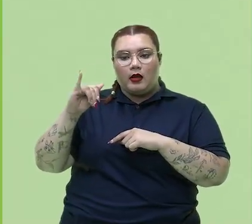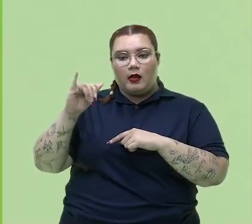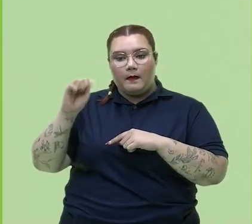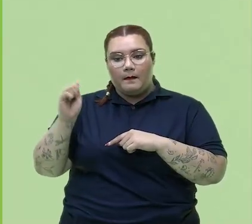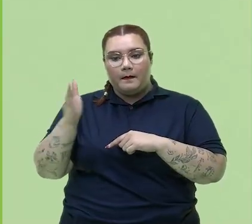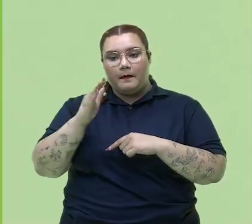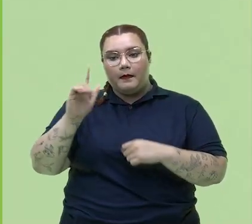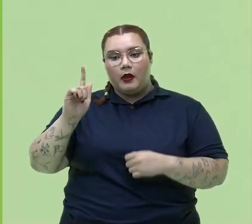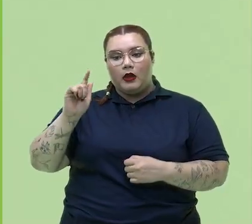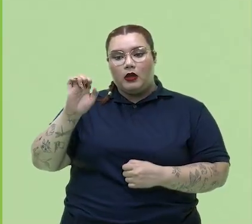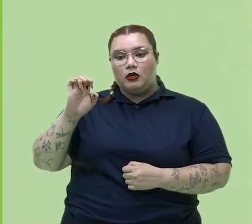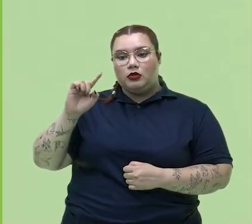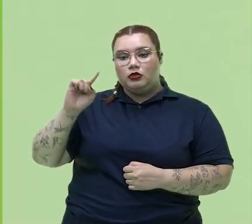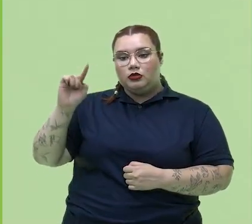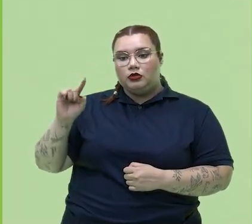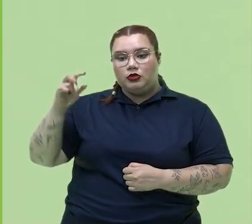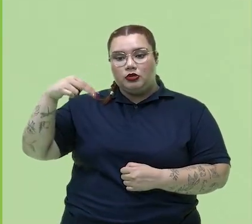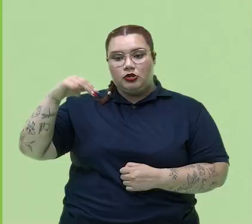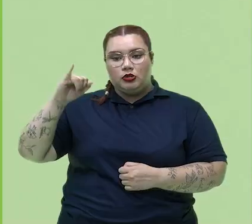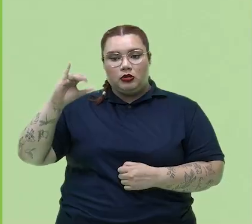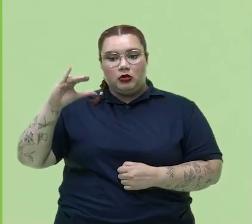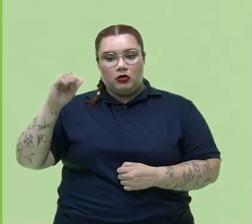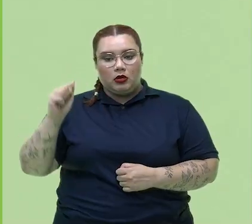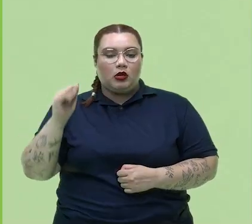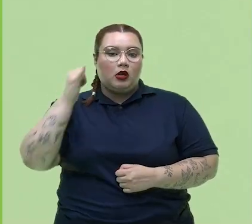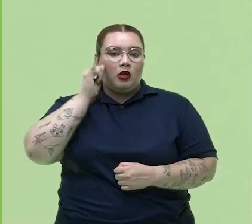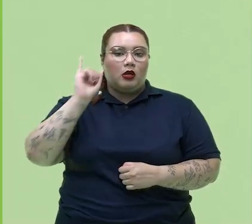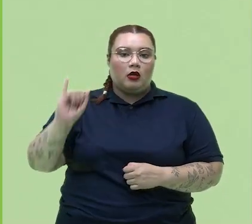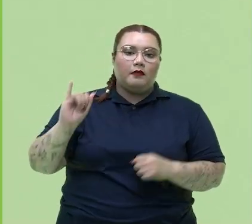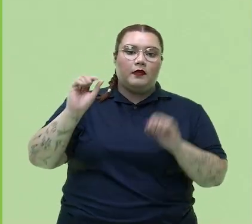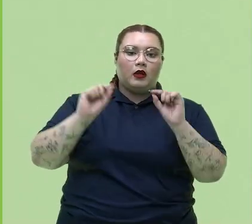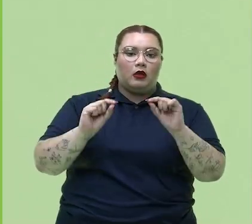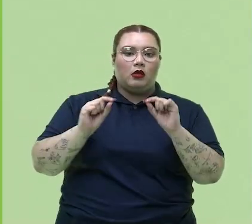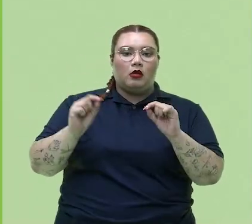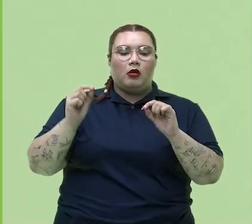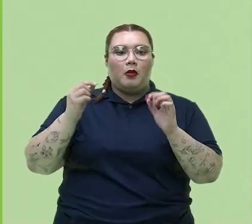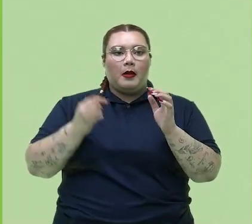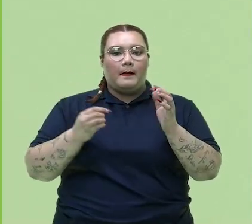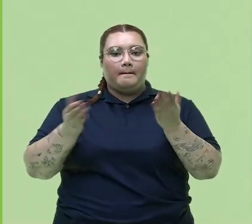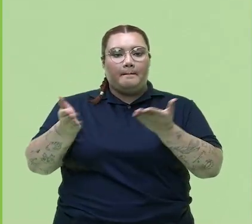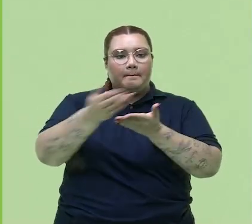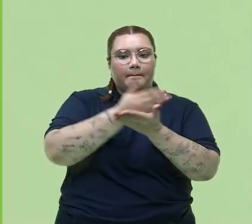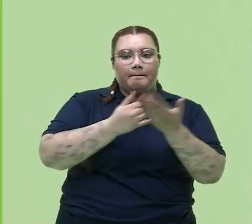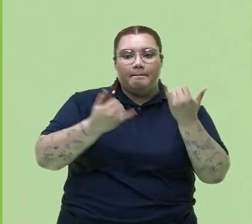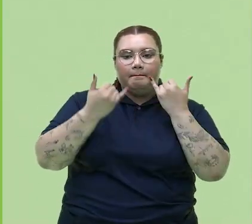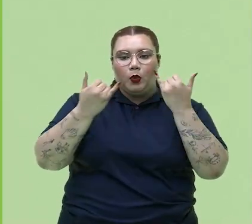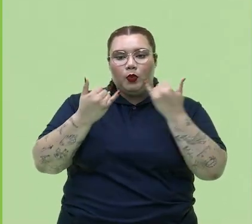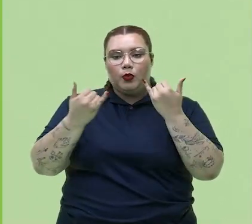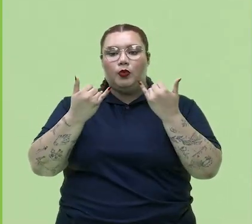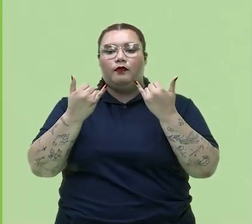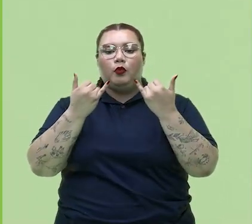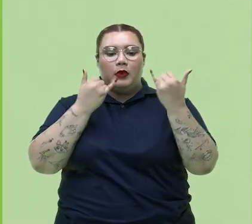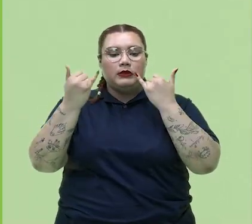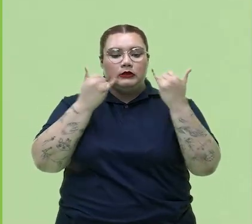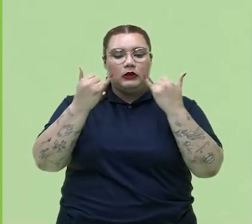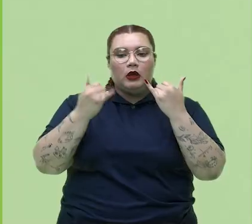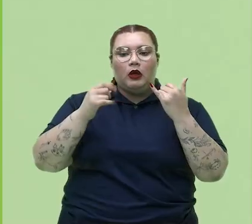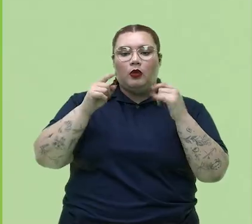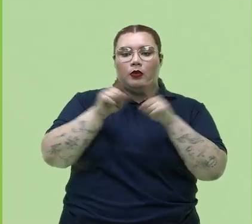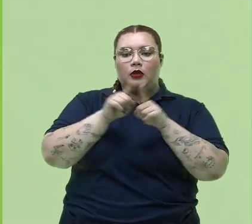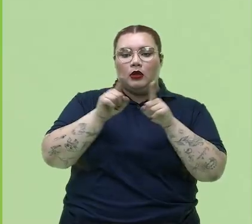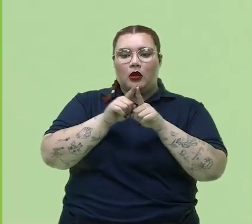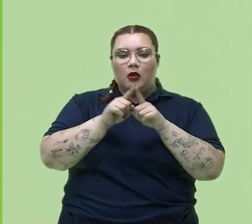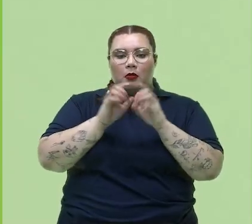força aí, onde se evita, por exemplo, fazer a manipulação de amostras, né, de embriões, que são